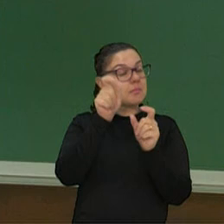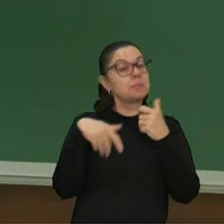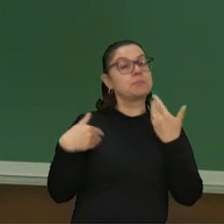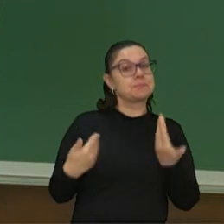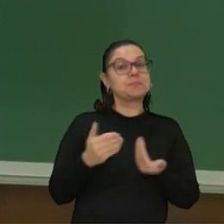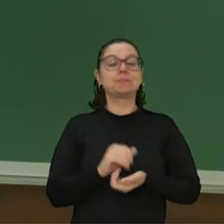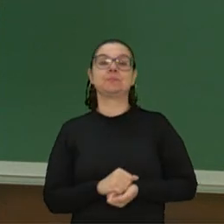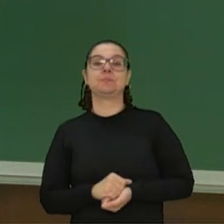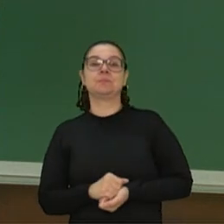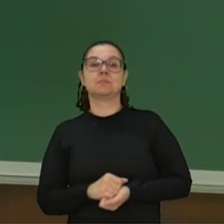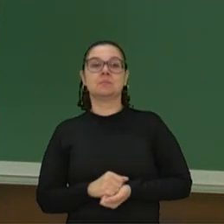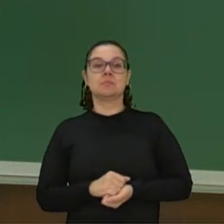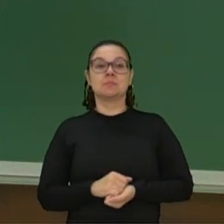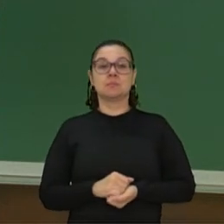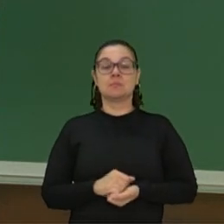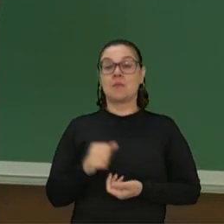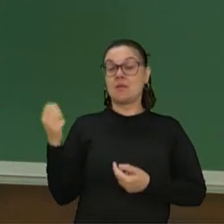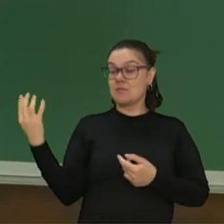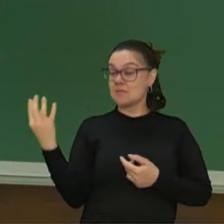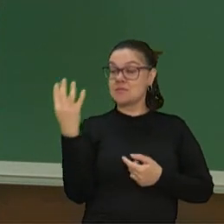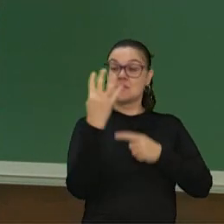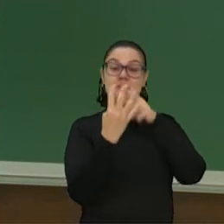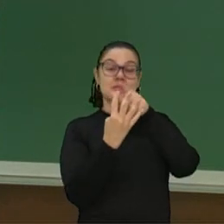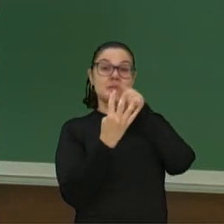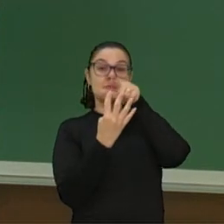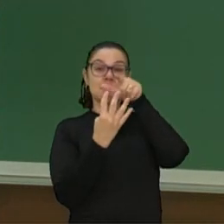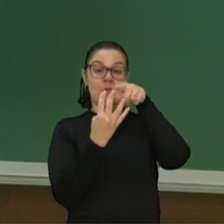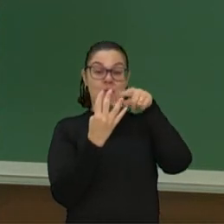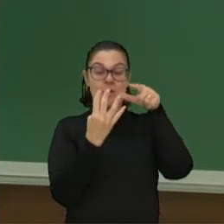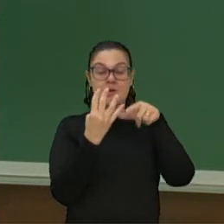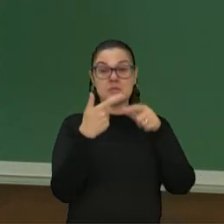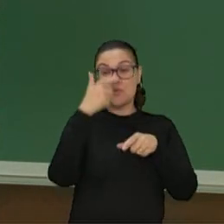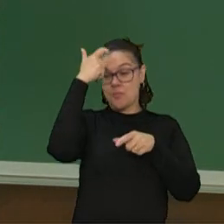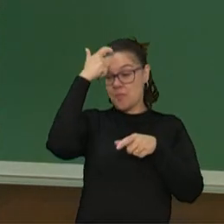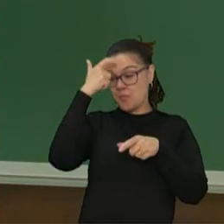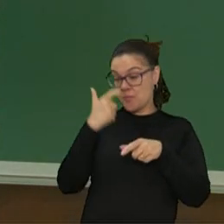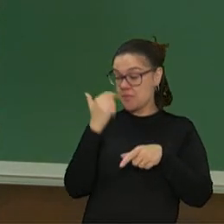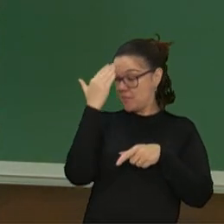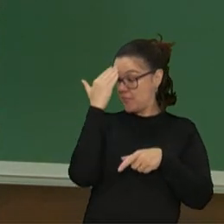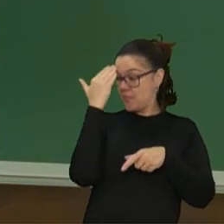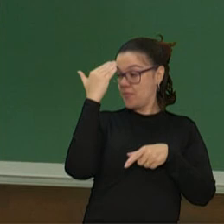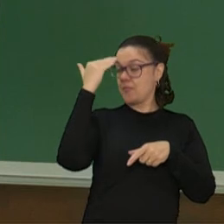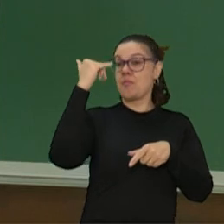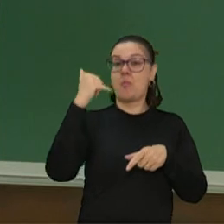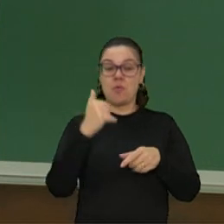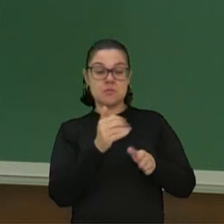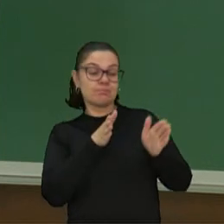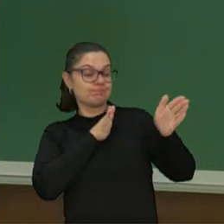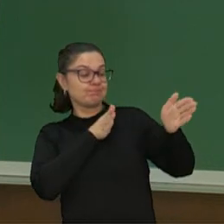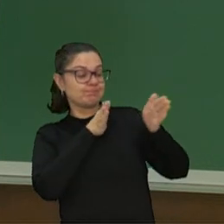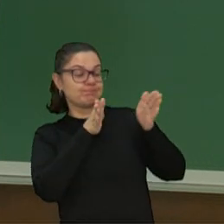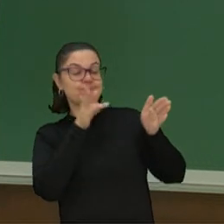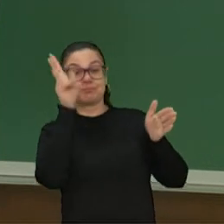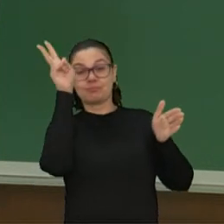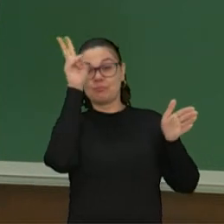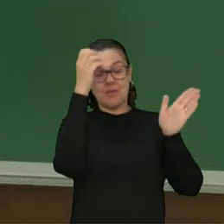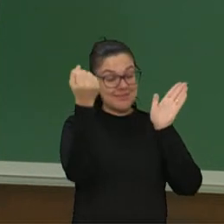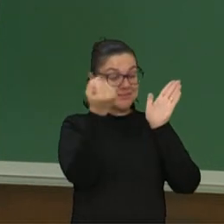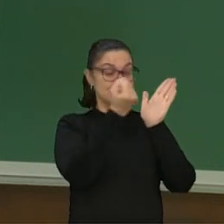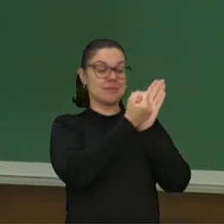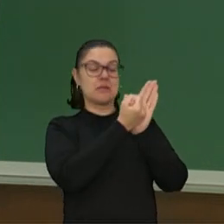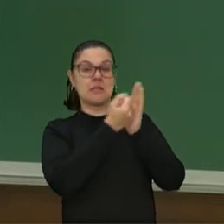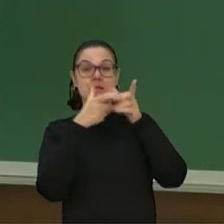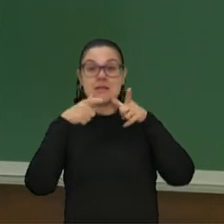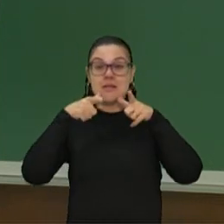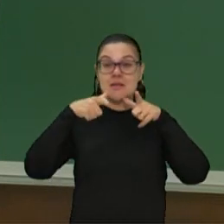essas pessoas. Essas pessoas da foto são personalidades que marcaram história com a